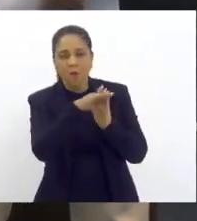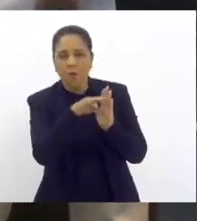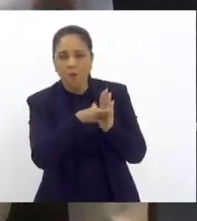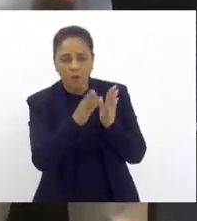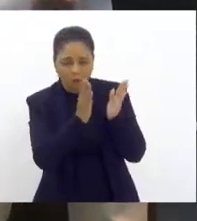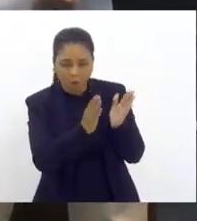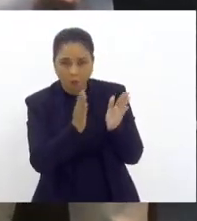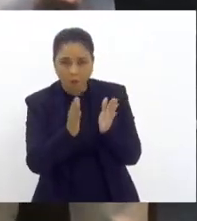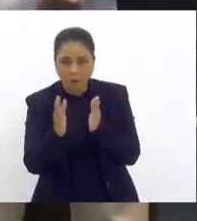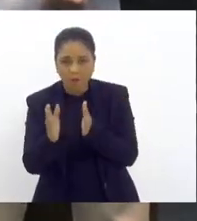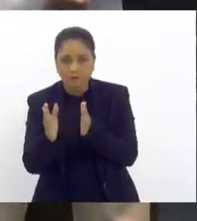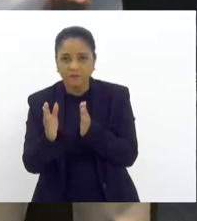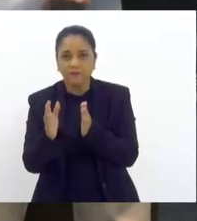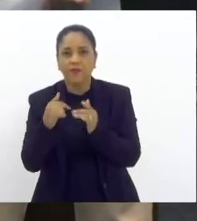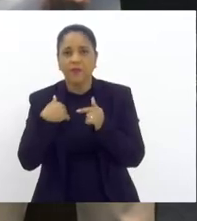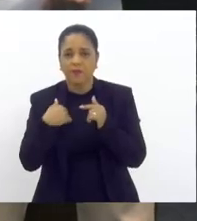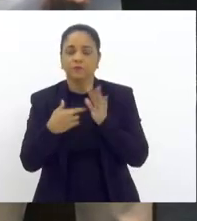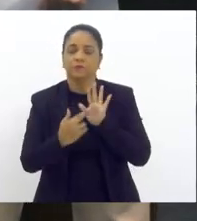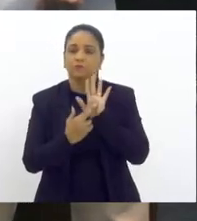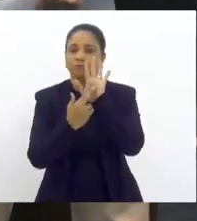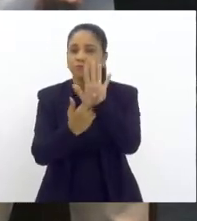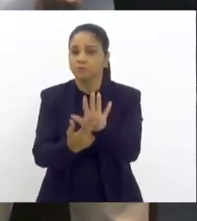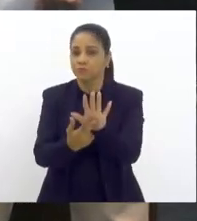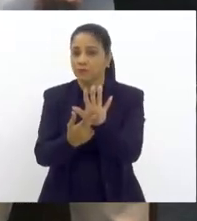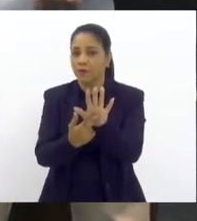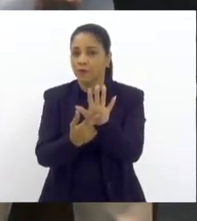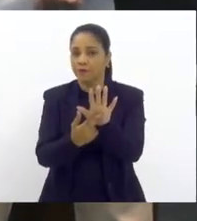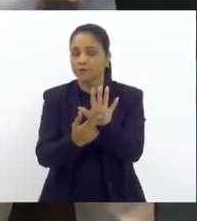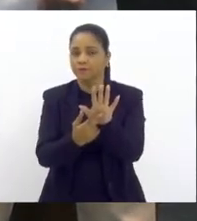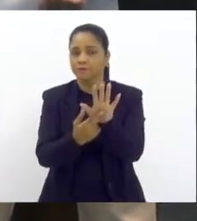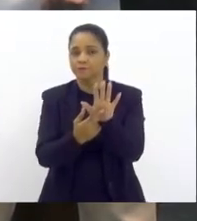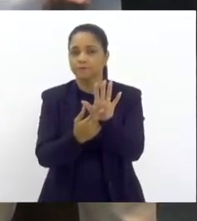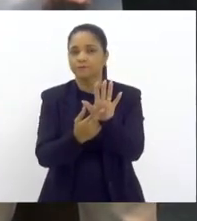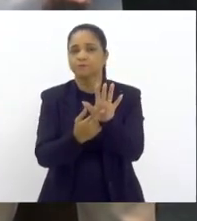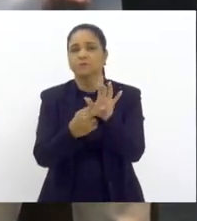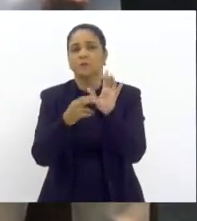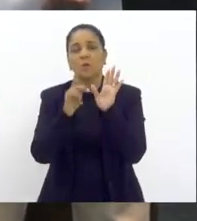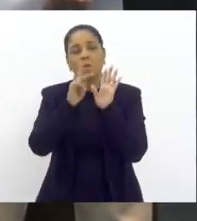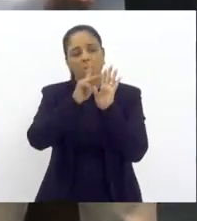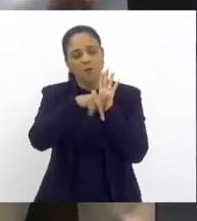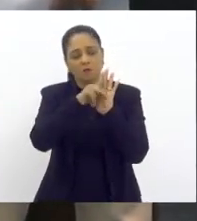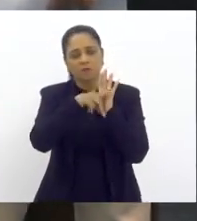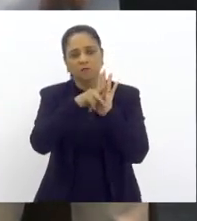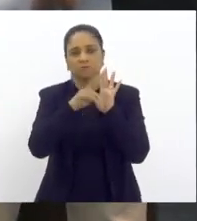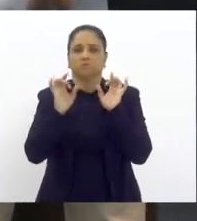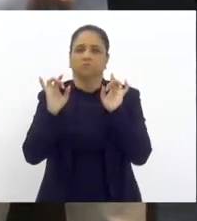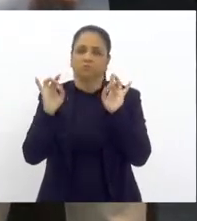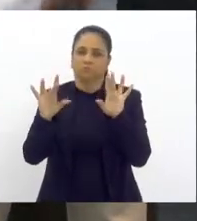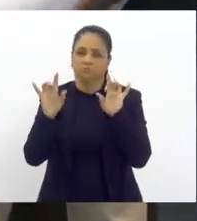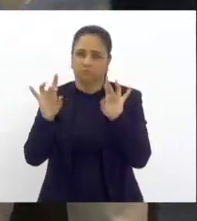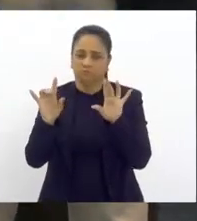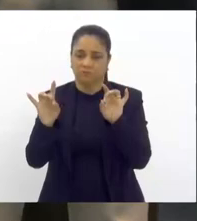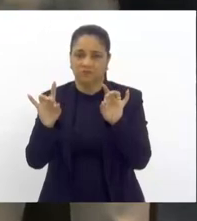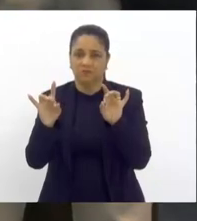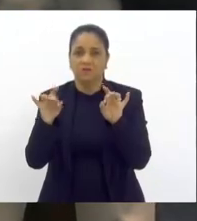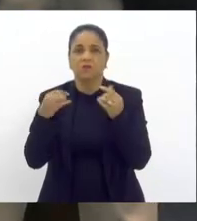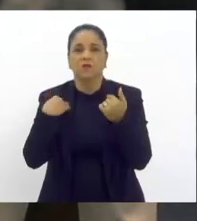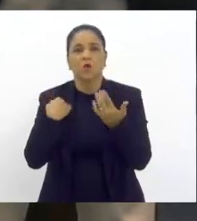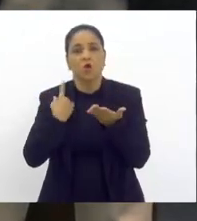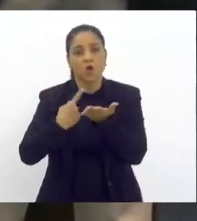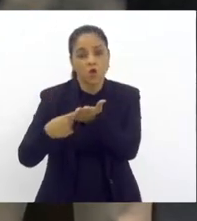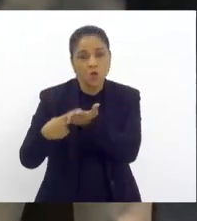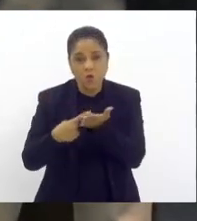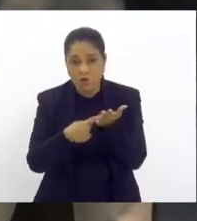porque eu tinha apresentado destaques a esse projeto. Conforme o acordo chegado,